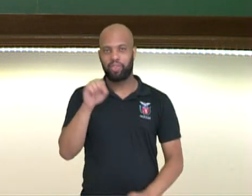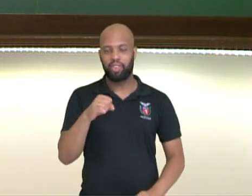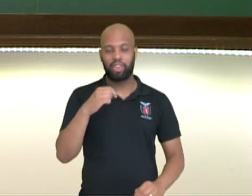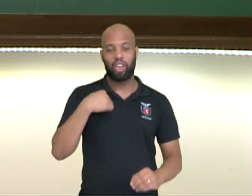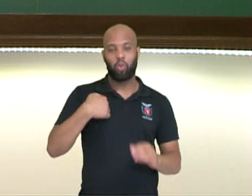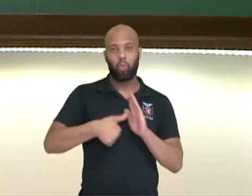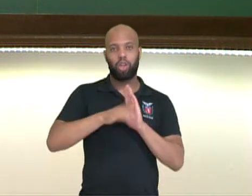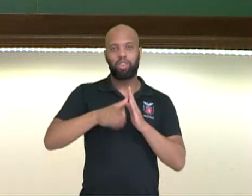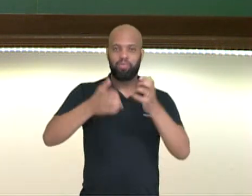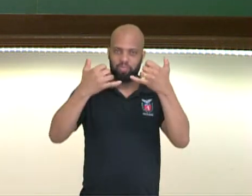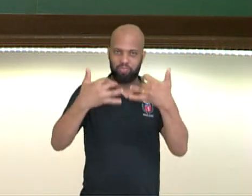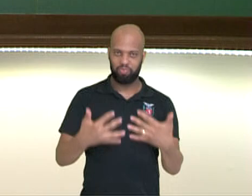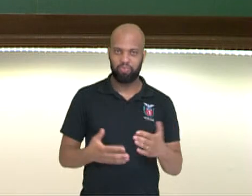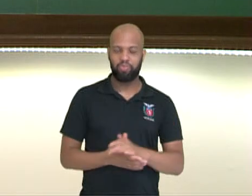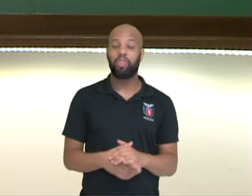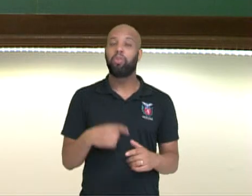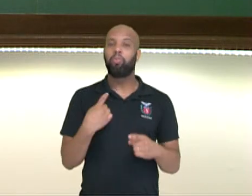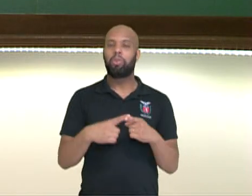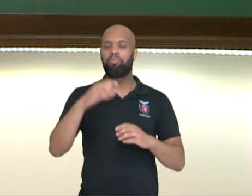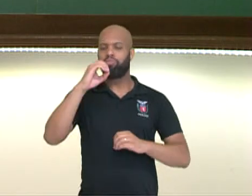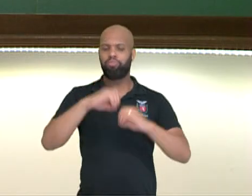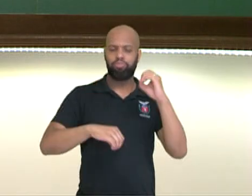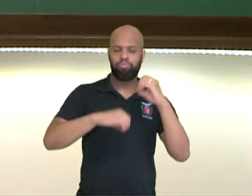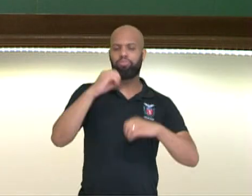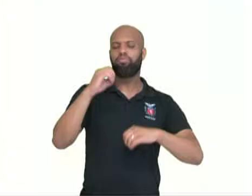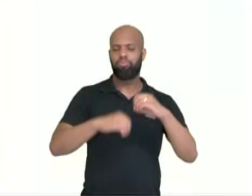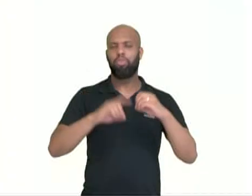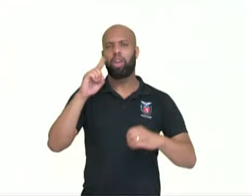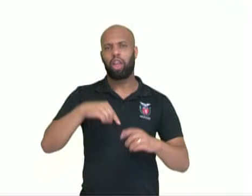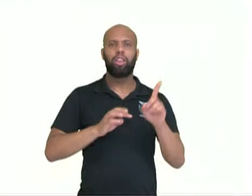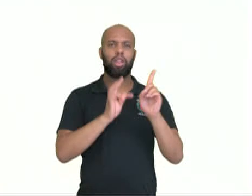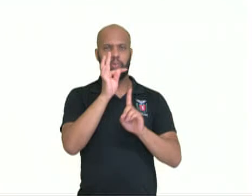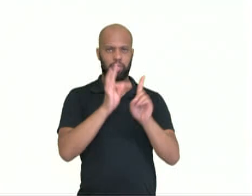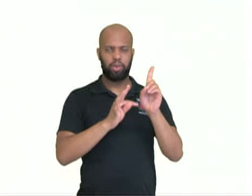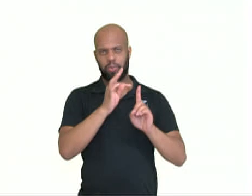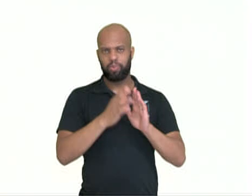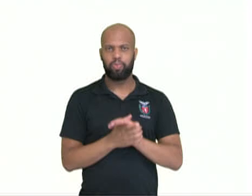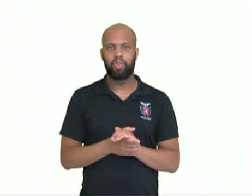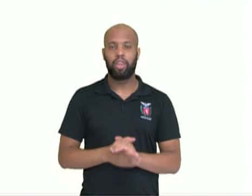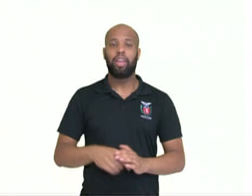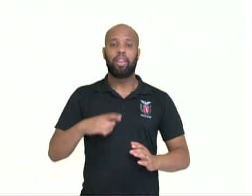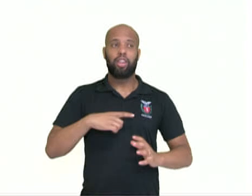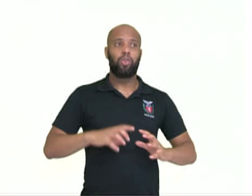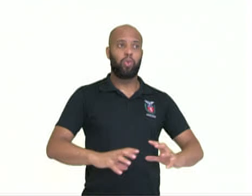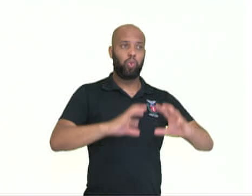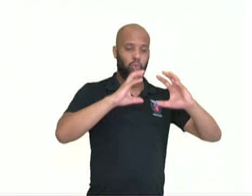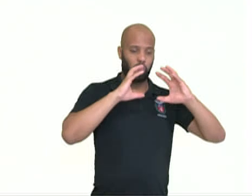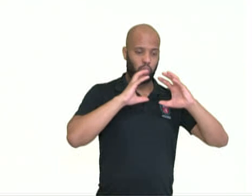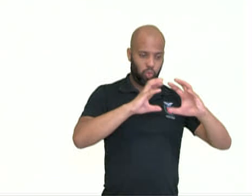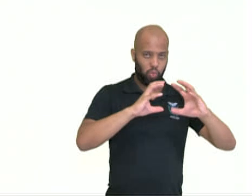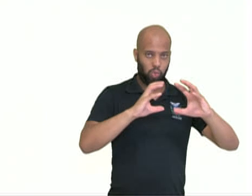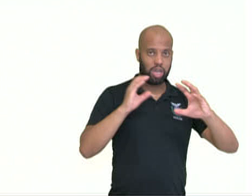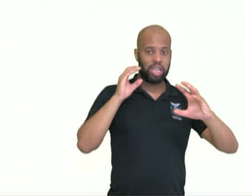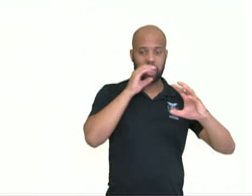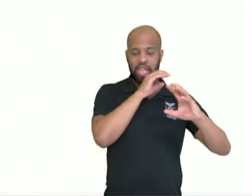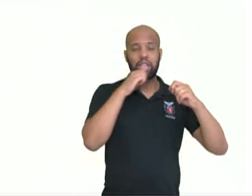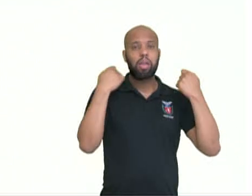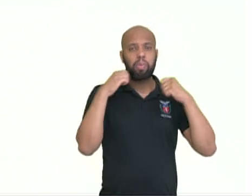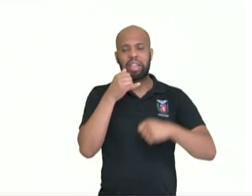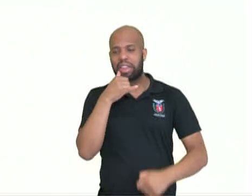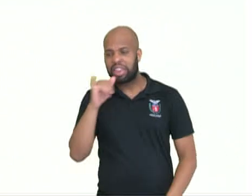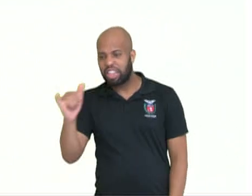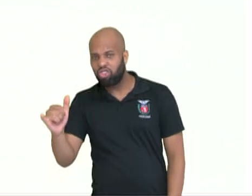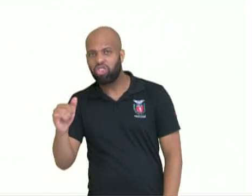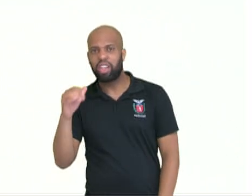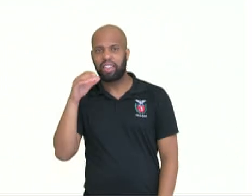falei, agitação molecular significa temperatura. Ok? Um corpo com alta temperatura implica necessariamente uma grande quantidade de energia